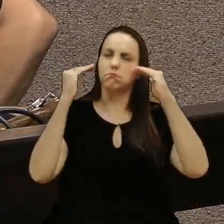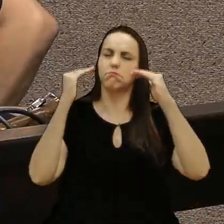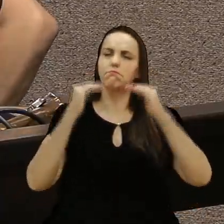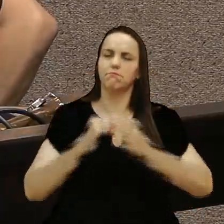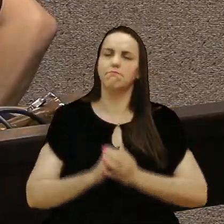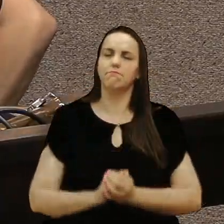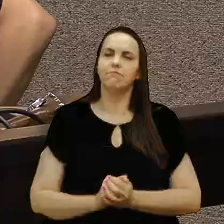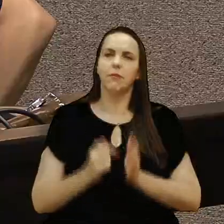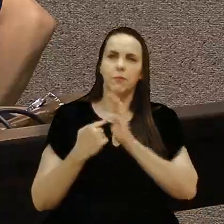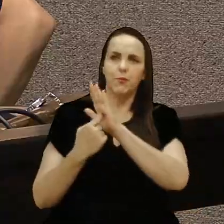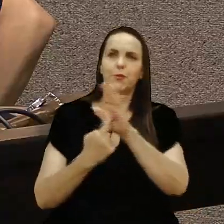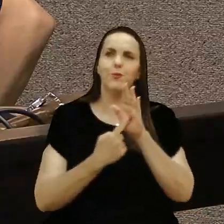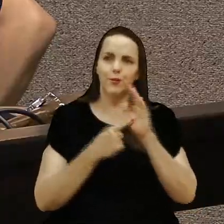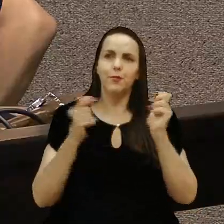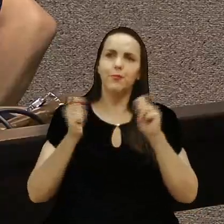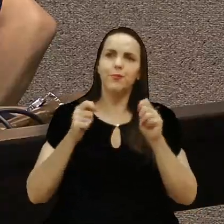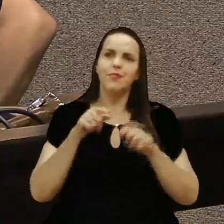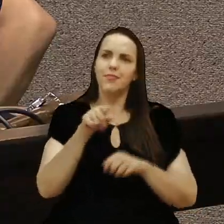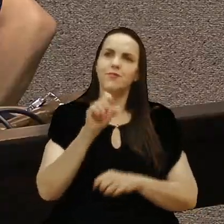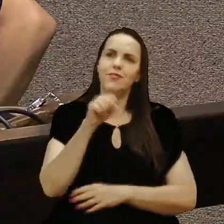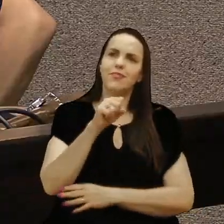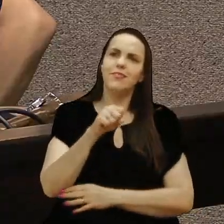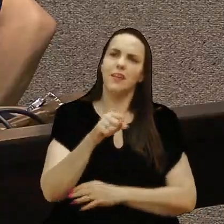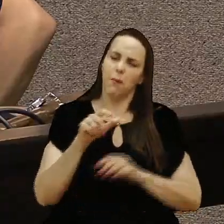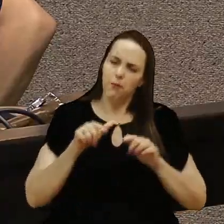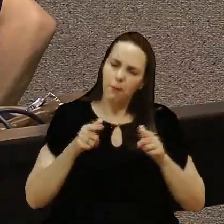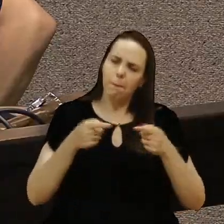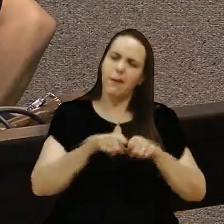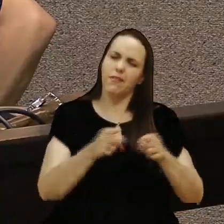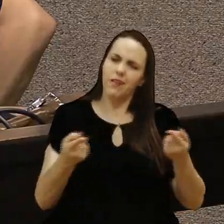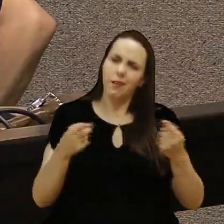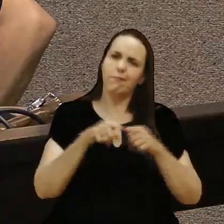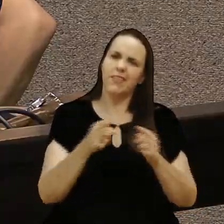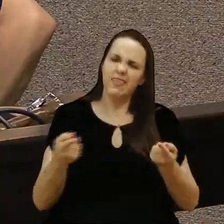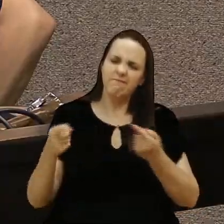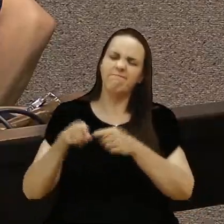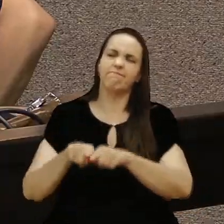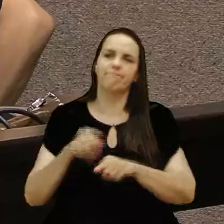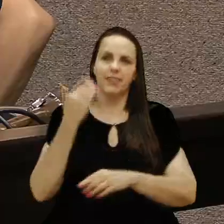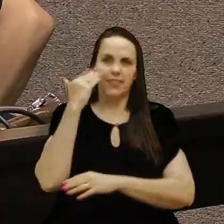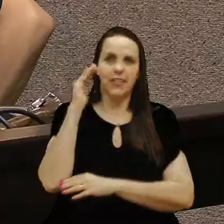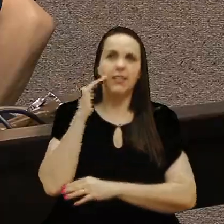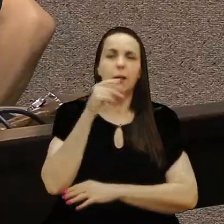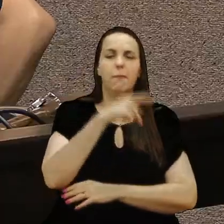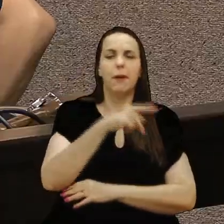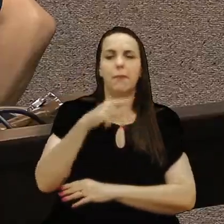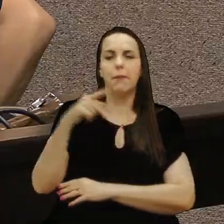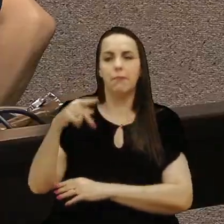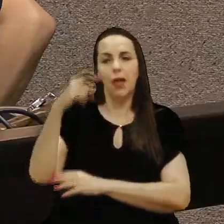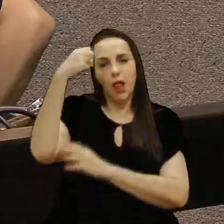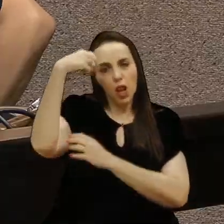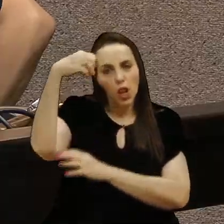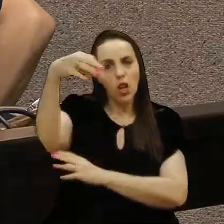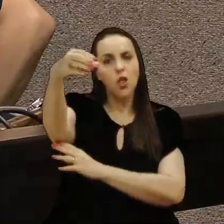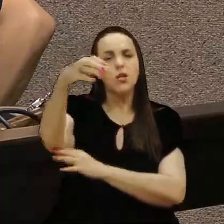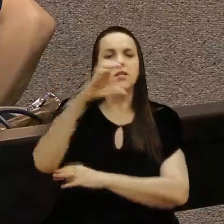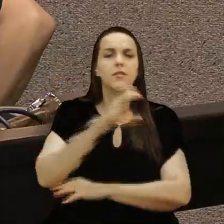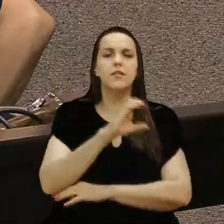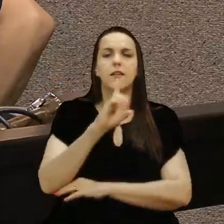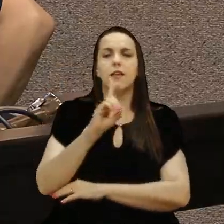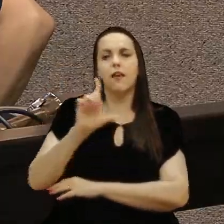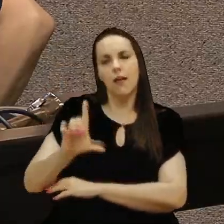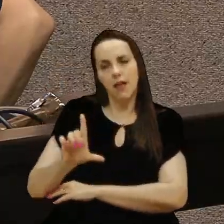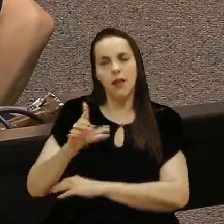Então, se mostrou que é possível através de muita parceria, a gente entende, tem a questão da PPP da iluminação, tem a questão do CDL,